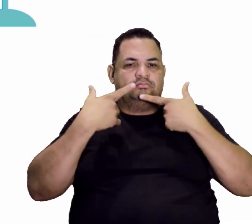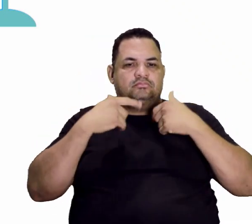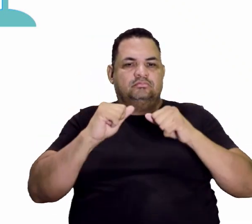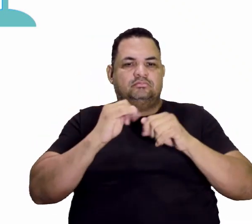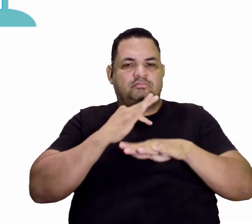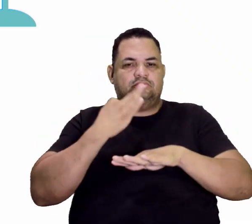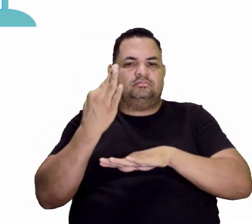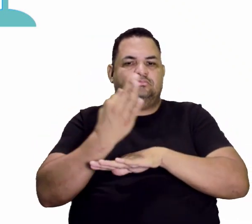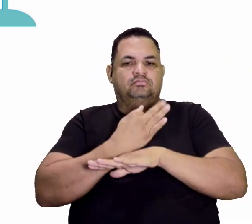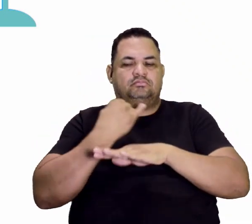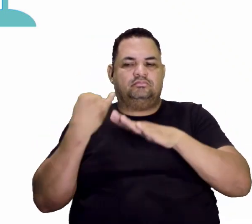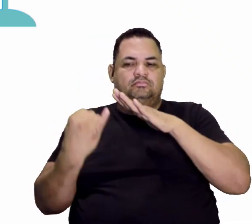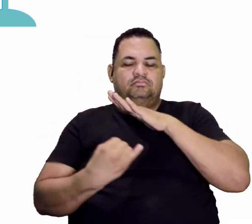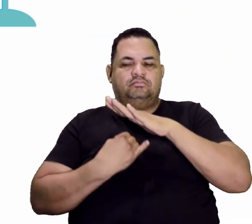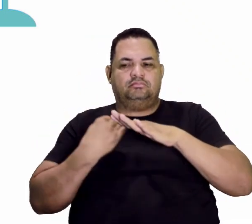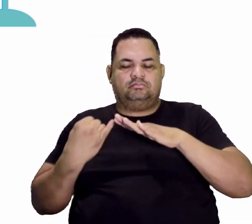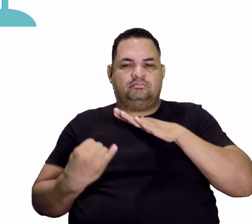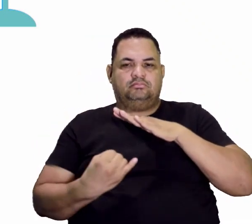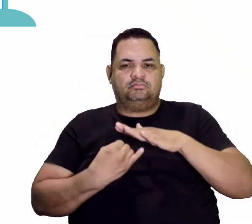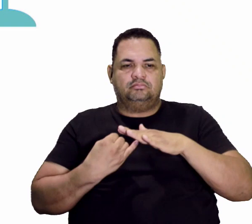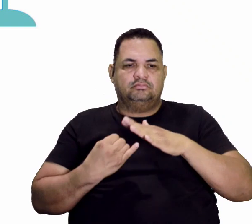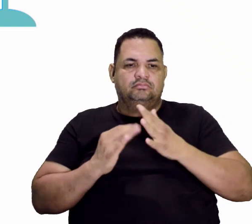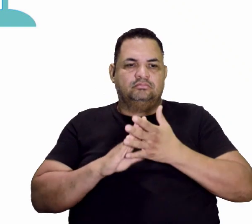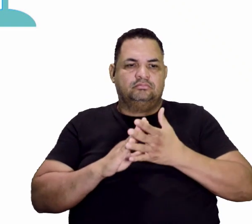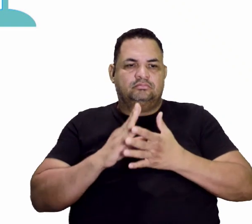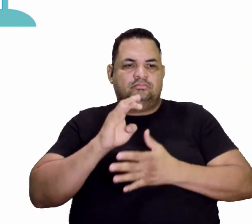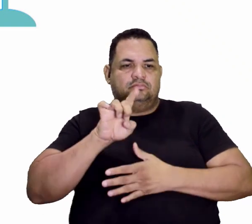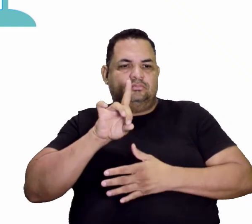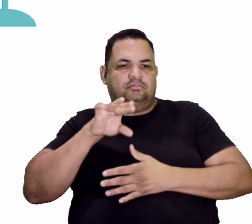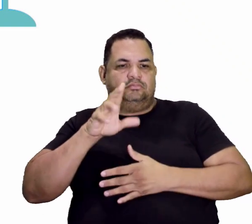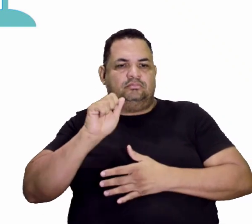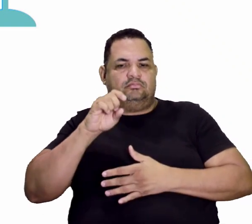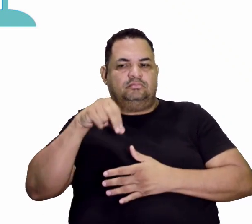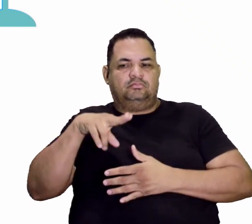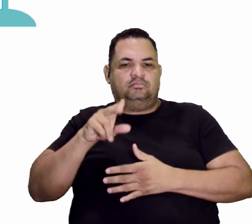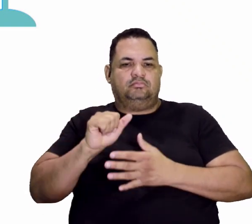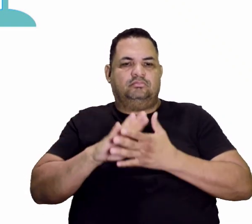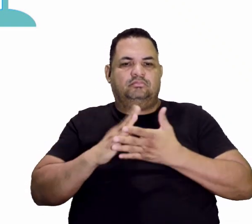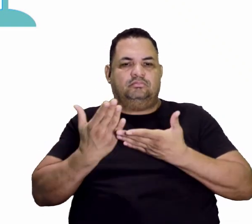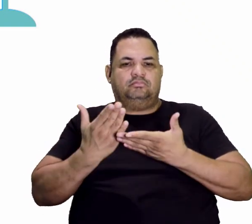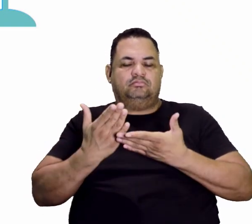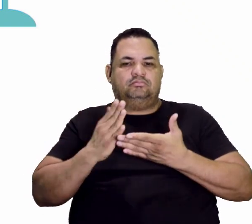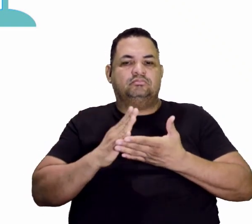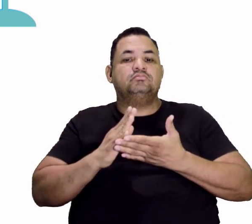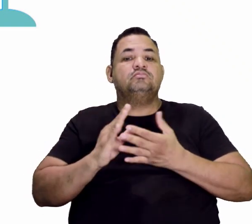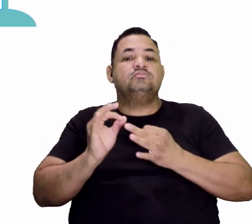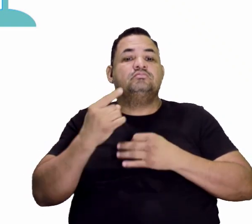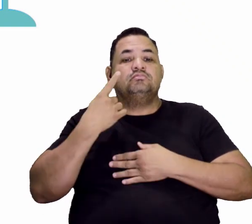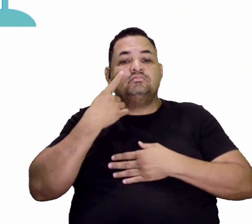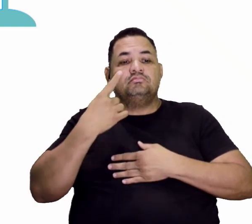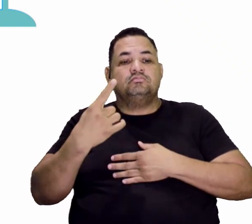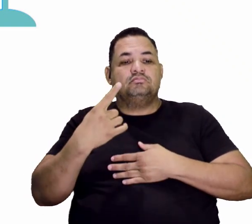linguagem formal e informal, de Daniela Dayana. Vocês vão